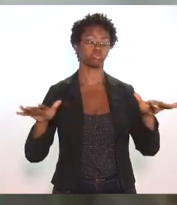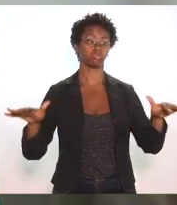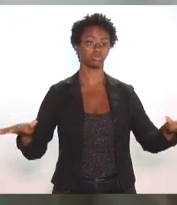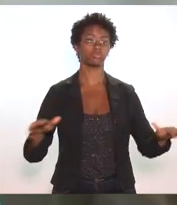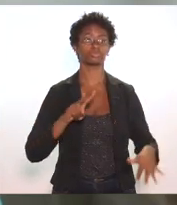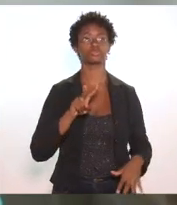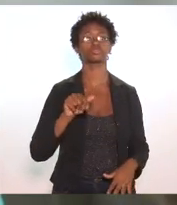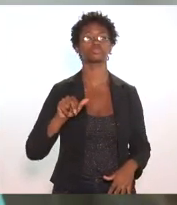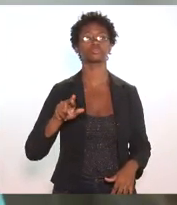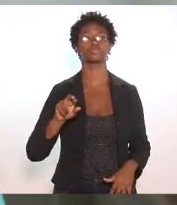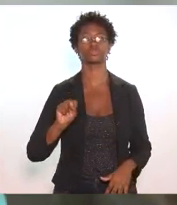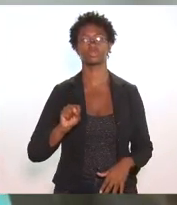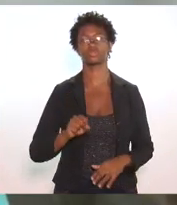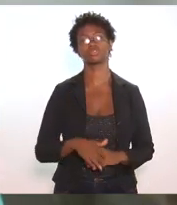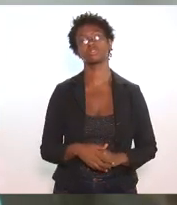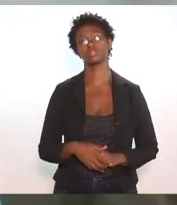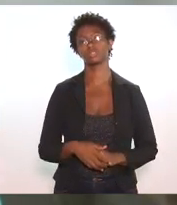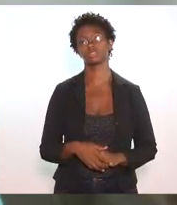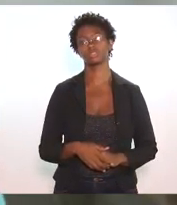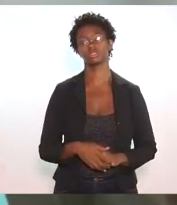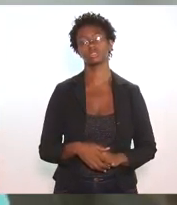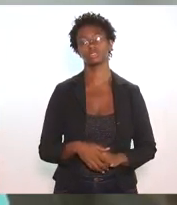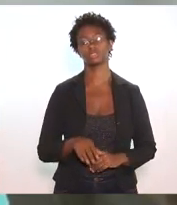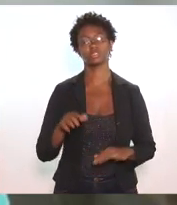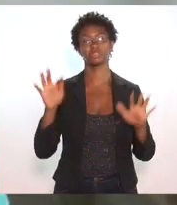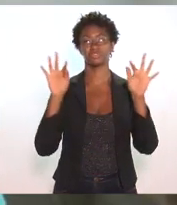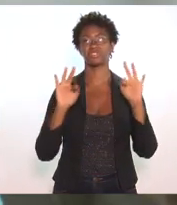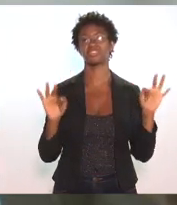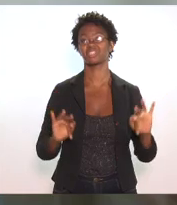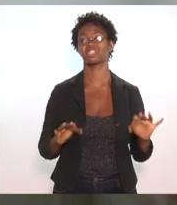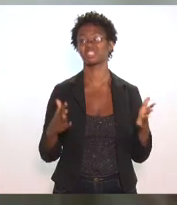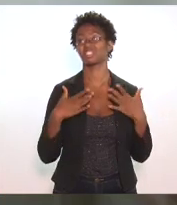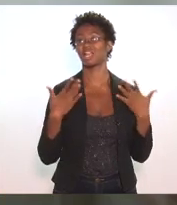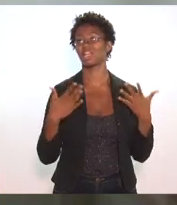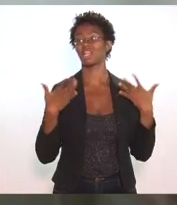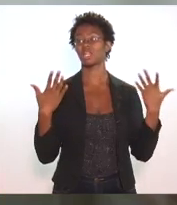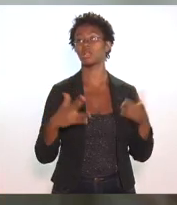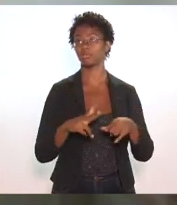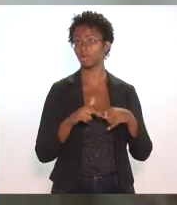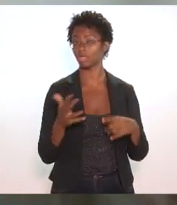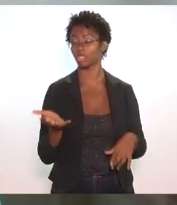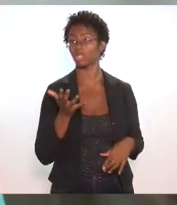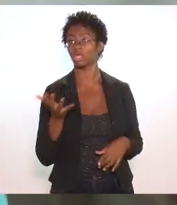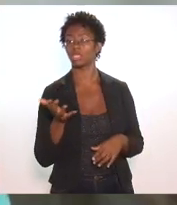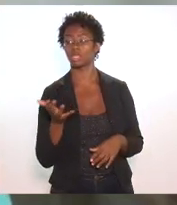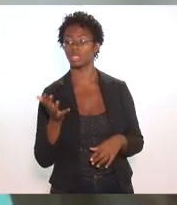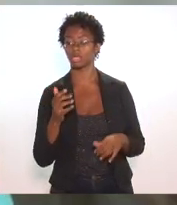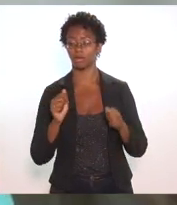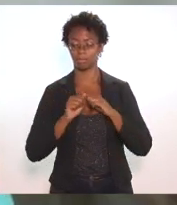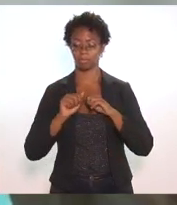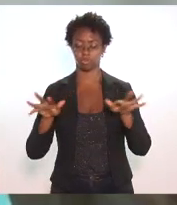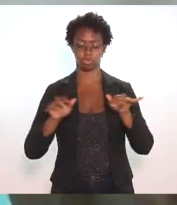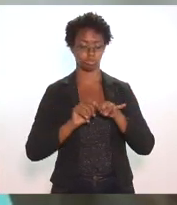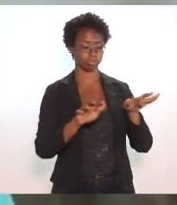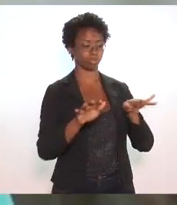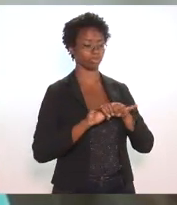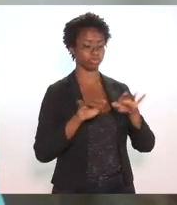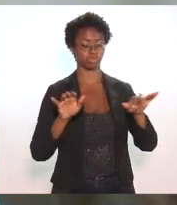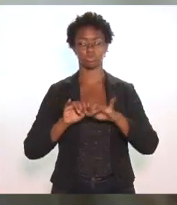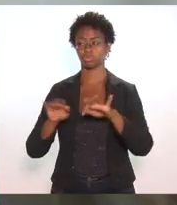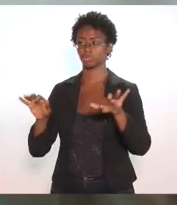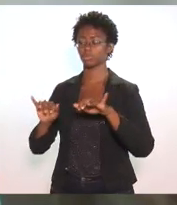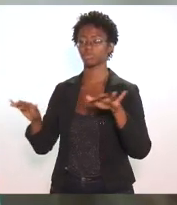vírus, ele fica muito feliz, porque ele quer se multiplicar.